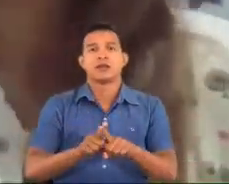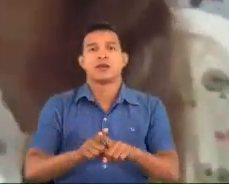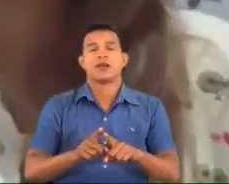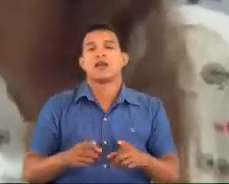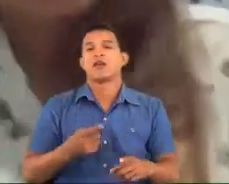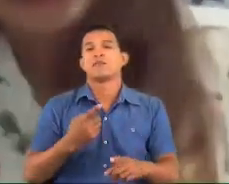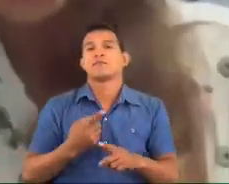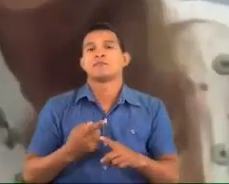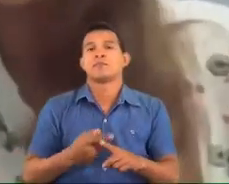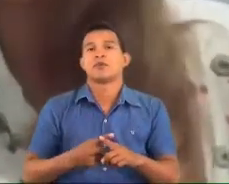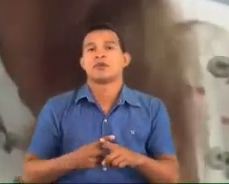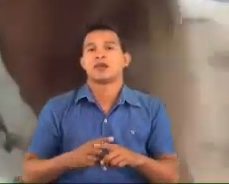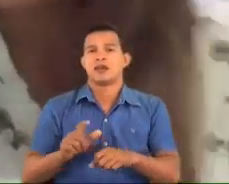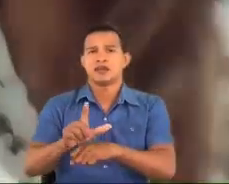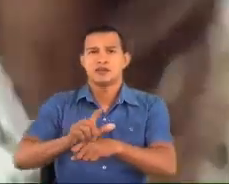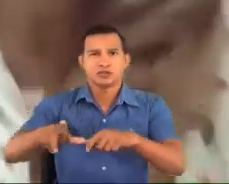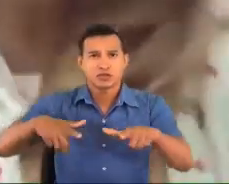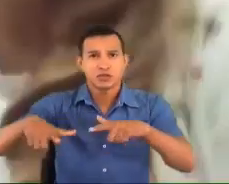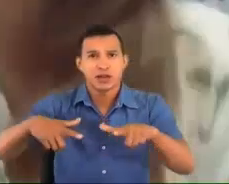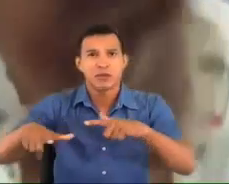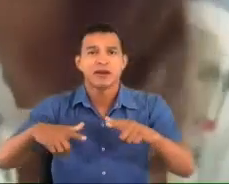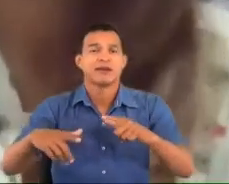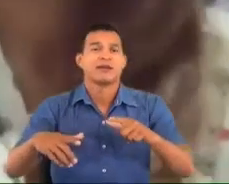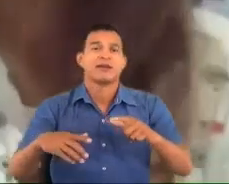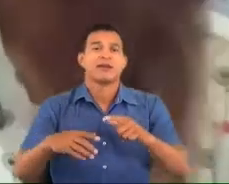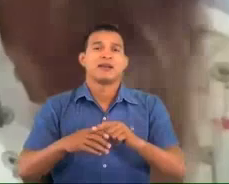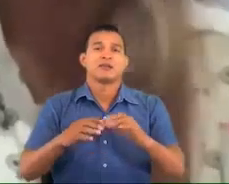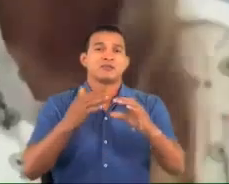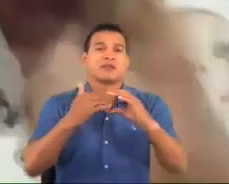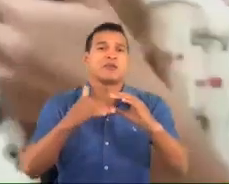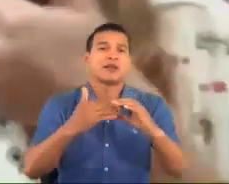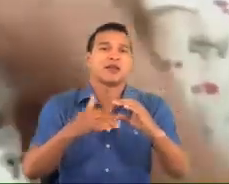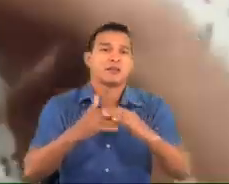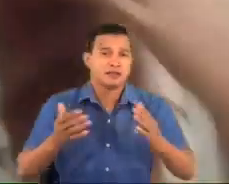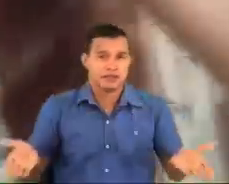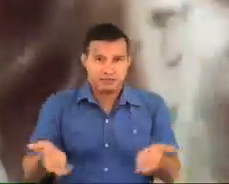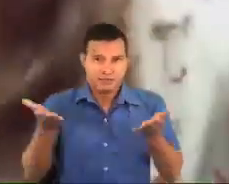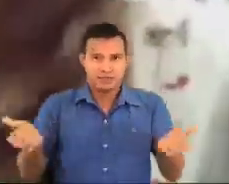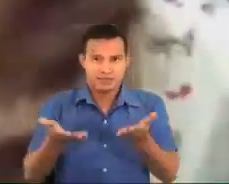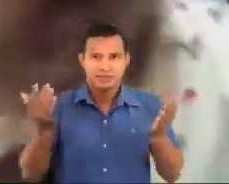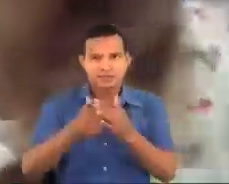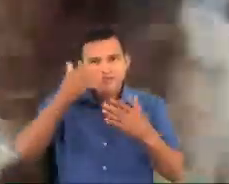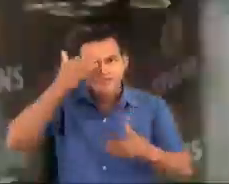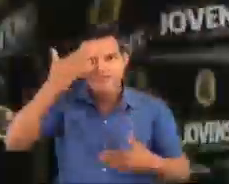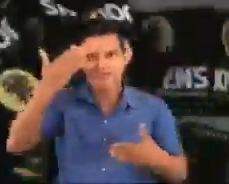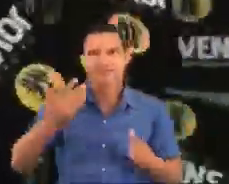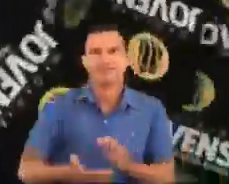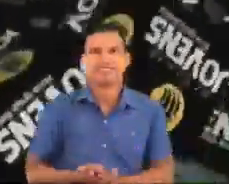atravessar esse momento que tá sendo difícil, isso, mas nós vamos conseguir. Muito obrigada, é isso. Tchau. Cheiro.